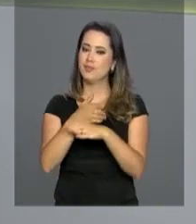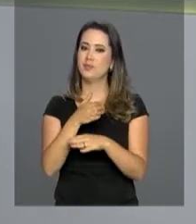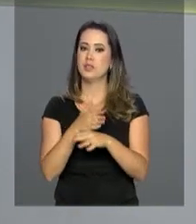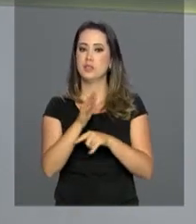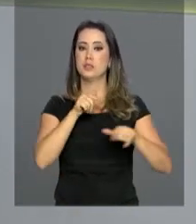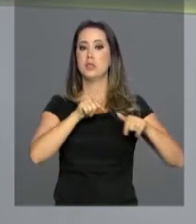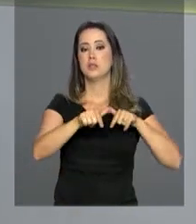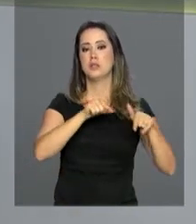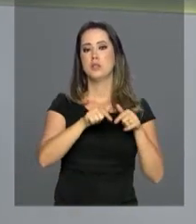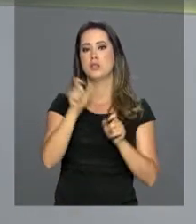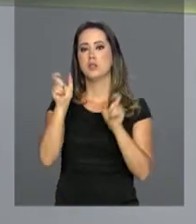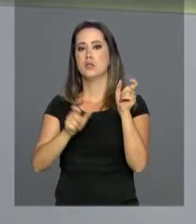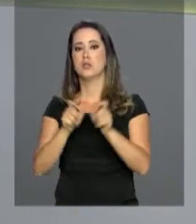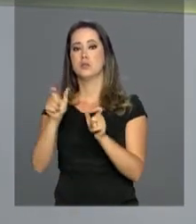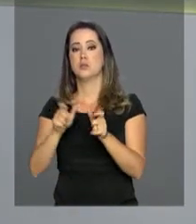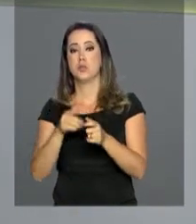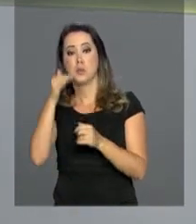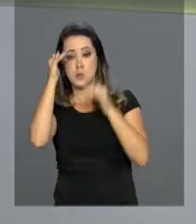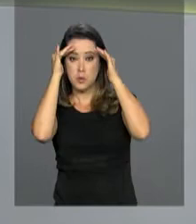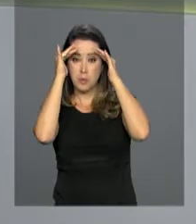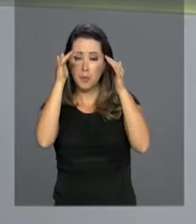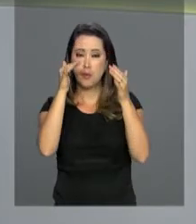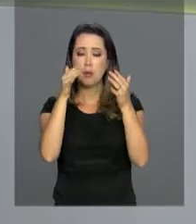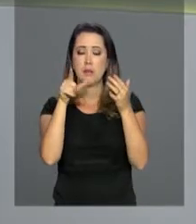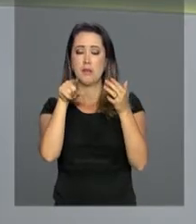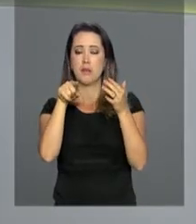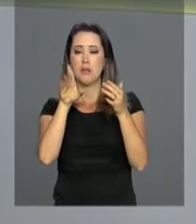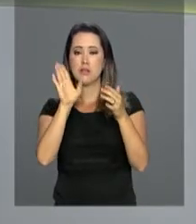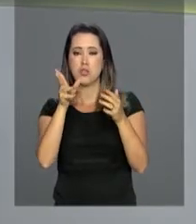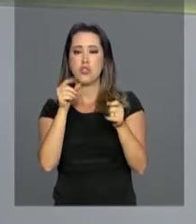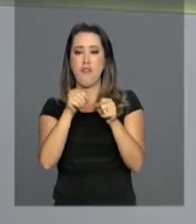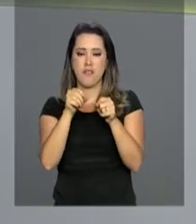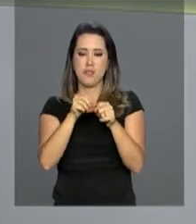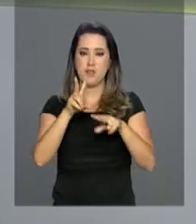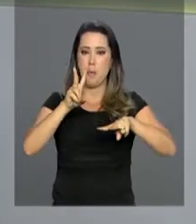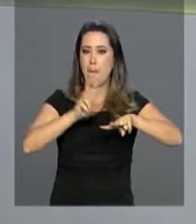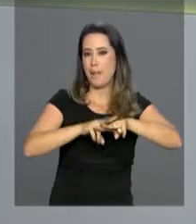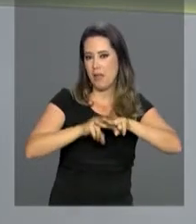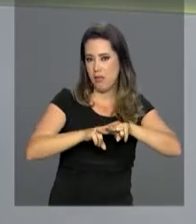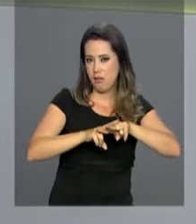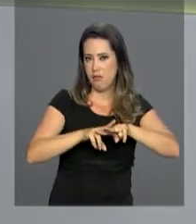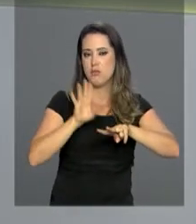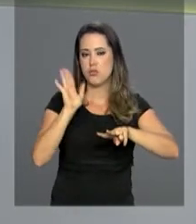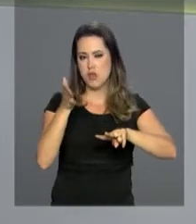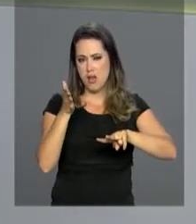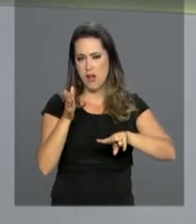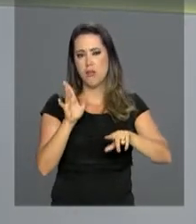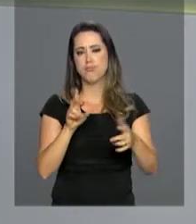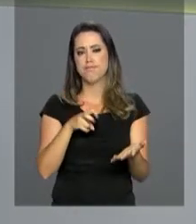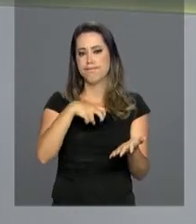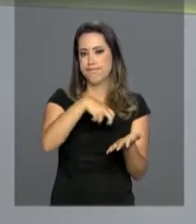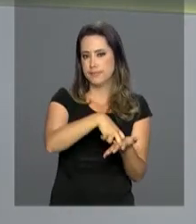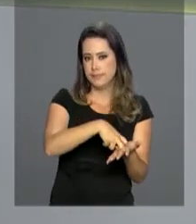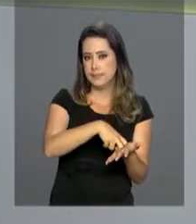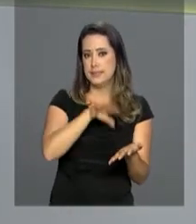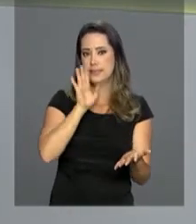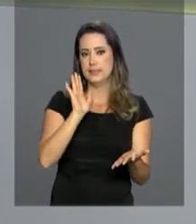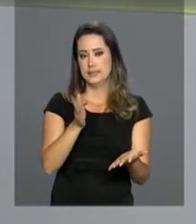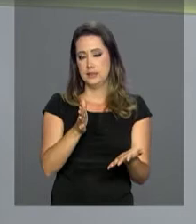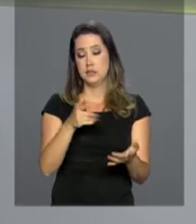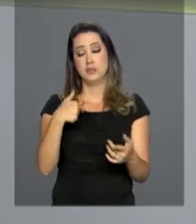de trabalho de pessoas que cumprem ou cumpriram pena no sistema prisional essa é a meta de um programa anunciado hoje em brasília